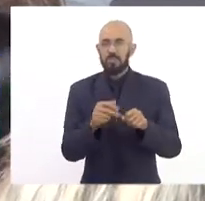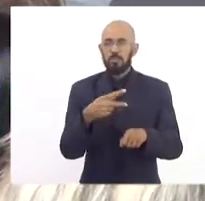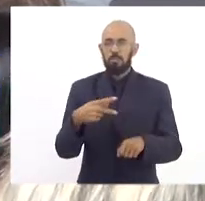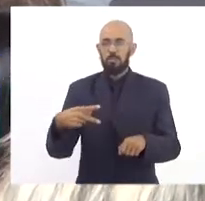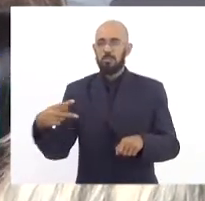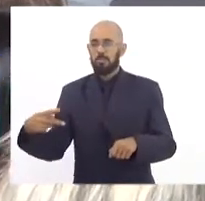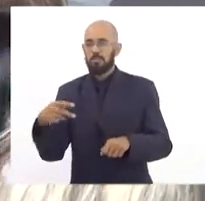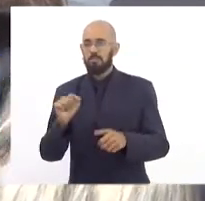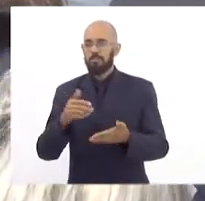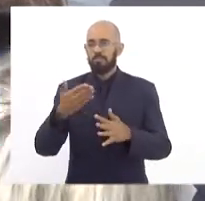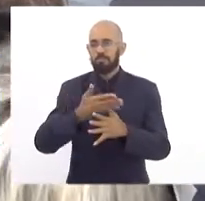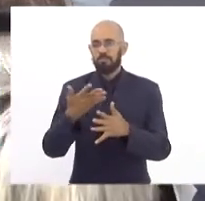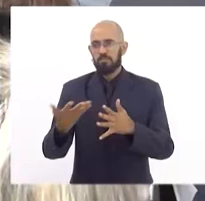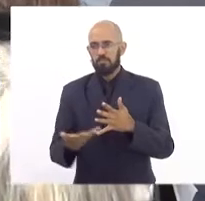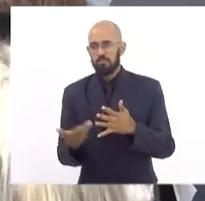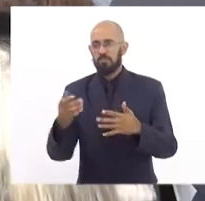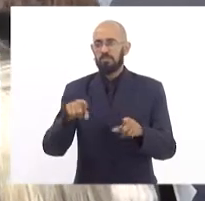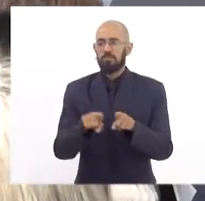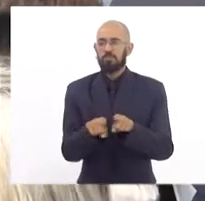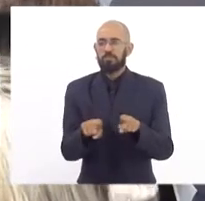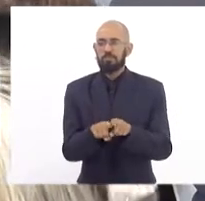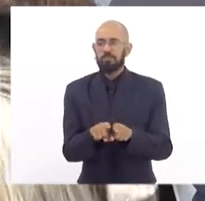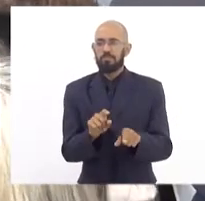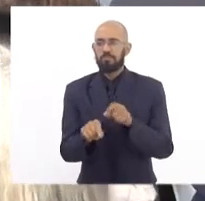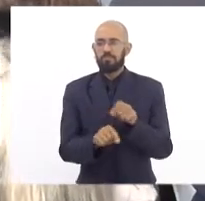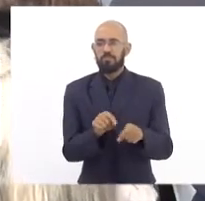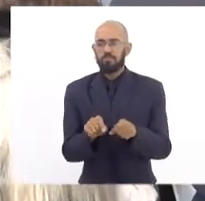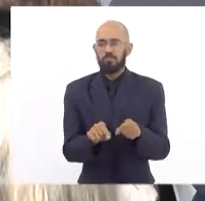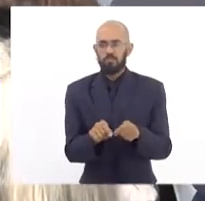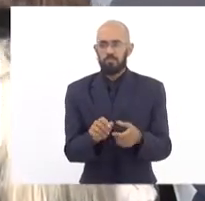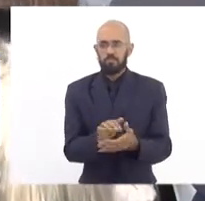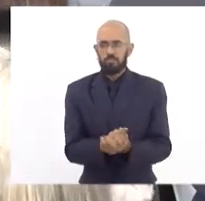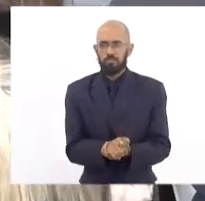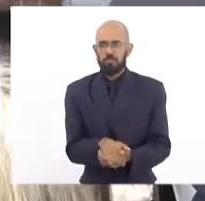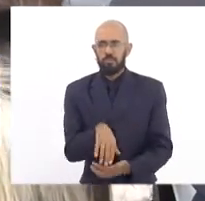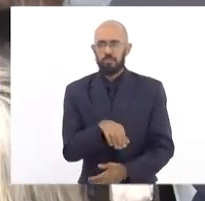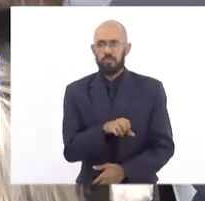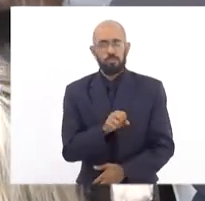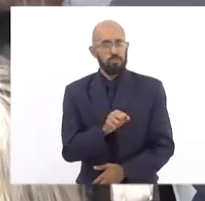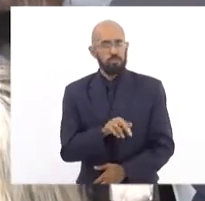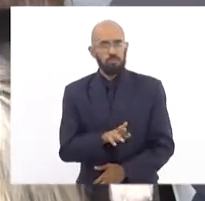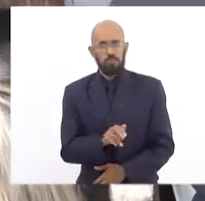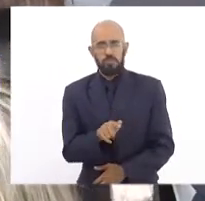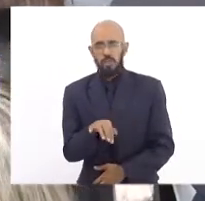financiar, inclusive, Vinícius, o Sérgio Aureliano não está aqui.